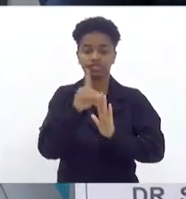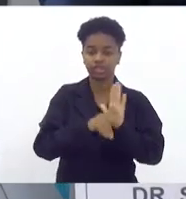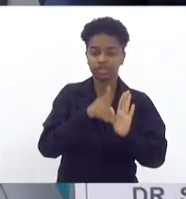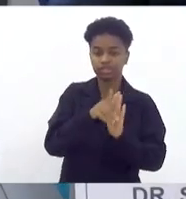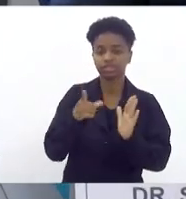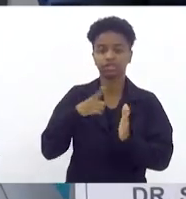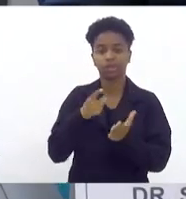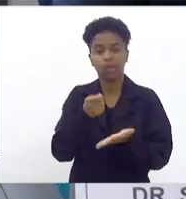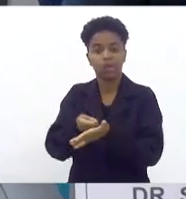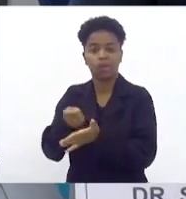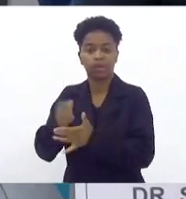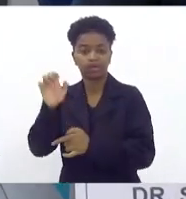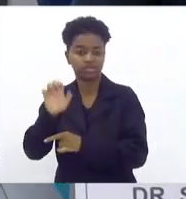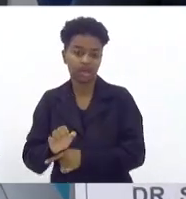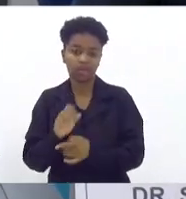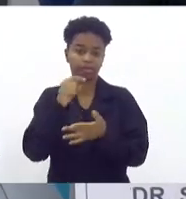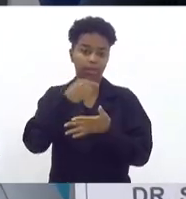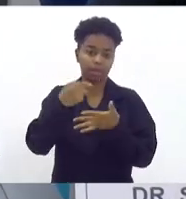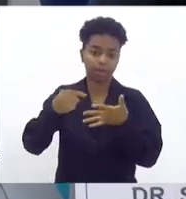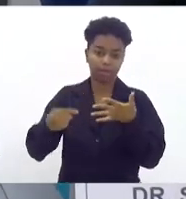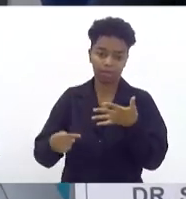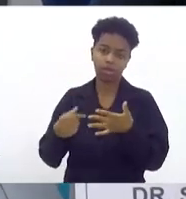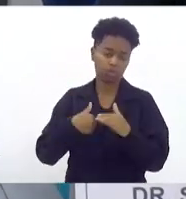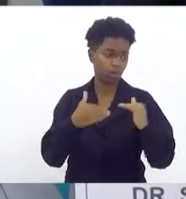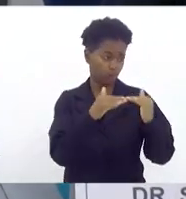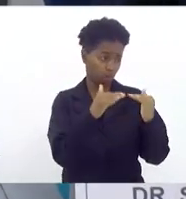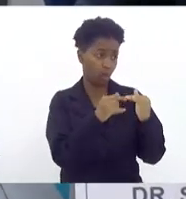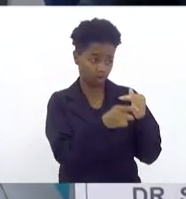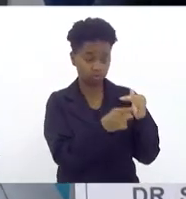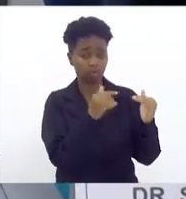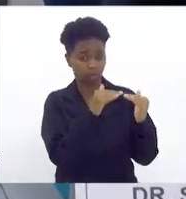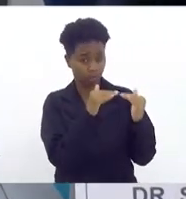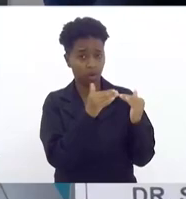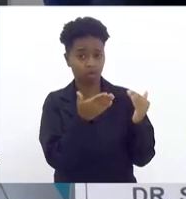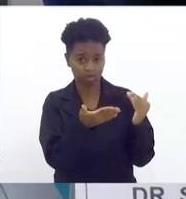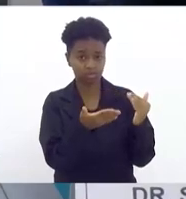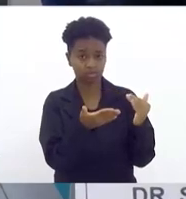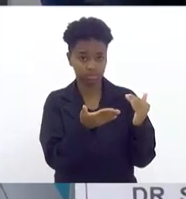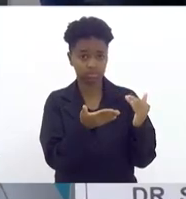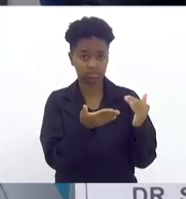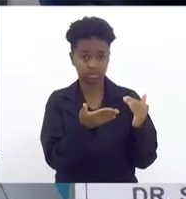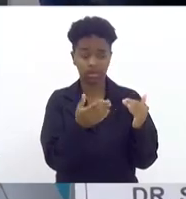para outra coisa. Quanto isso, eu concordo com a excelência. É um verdadeiro jabuti.